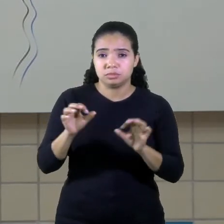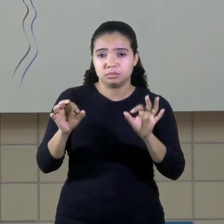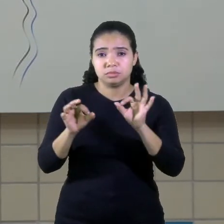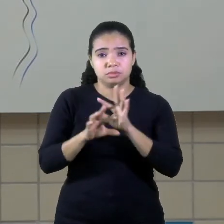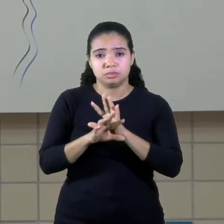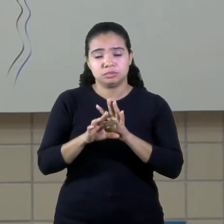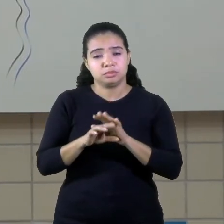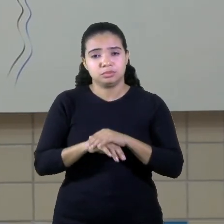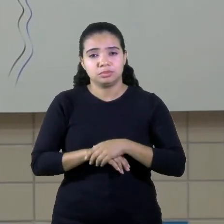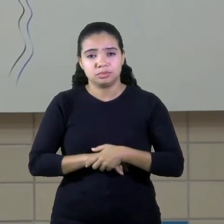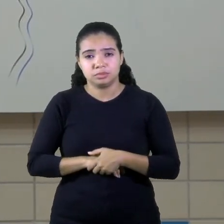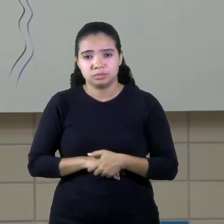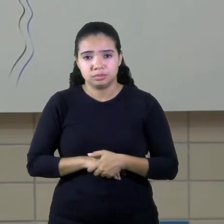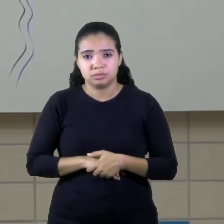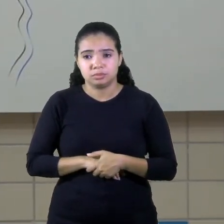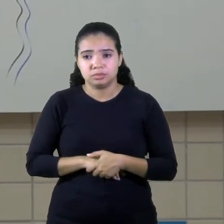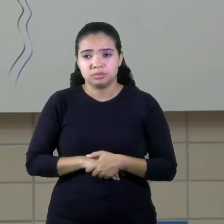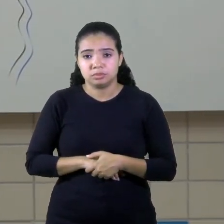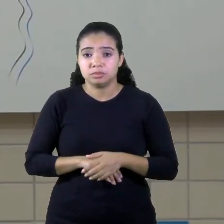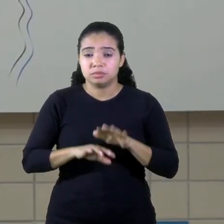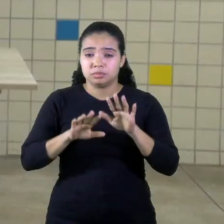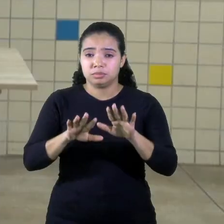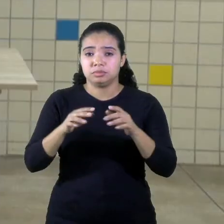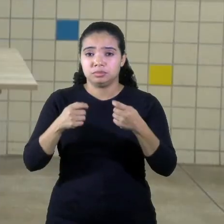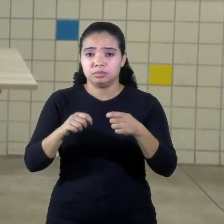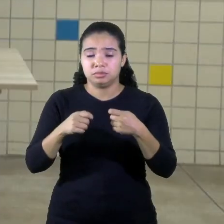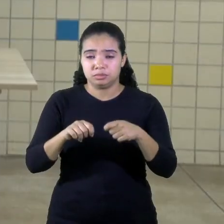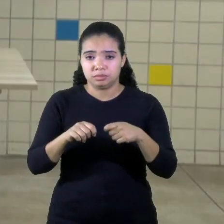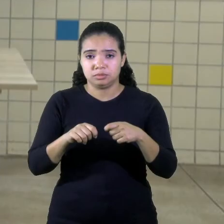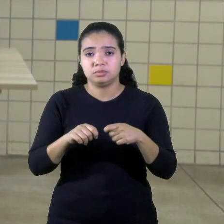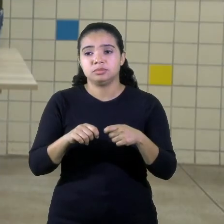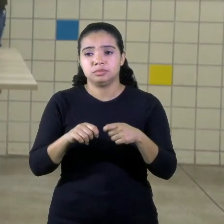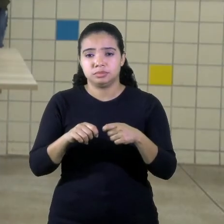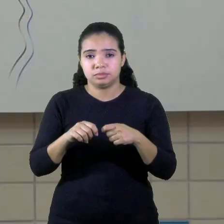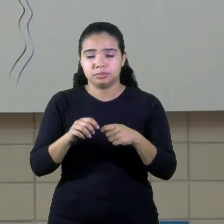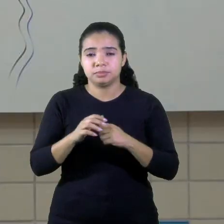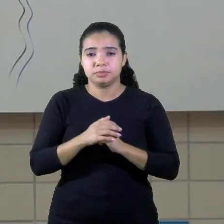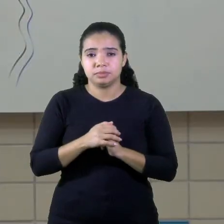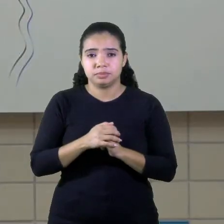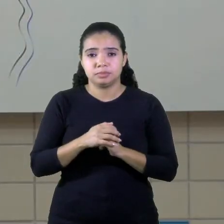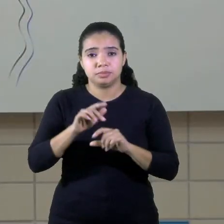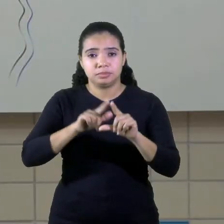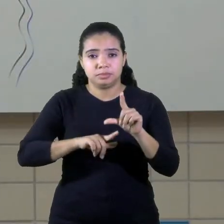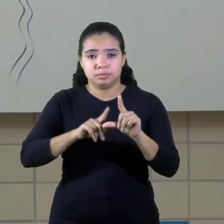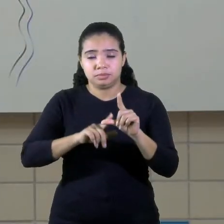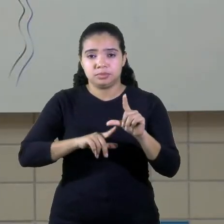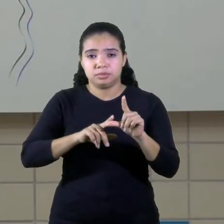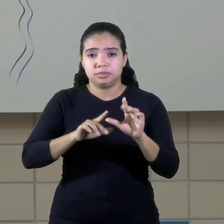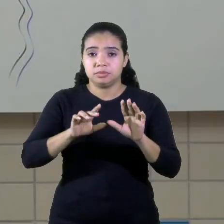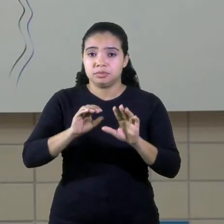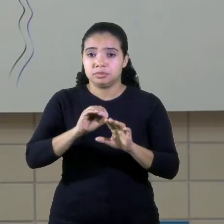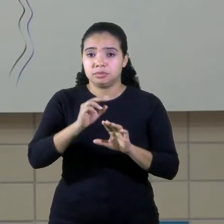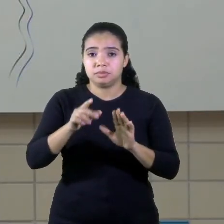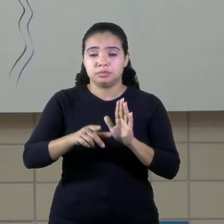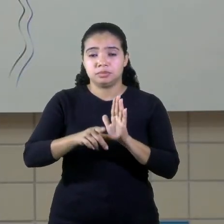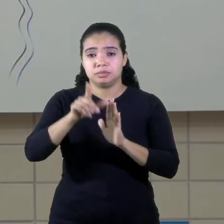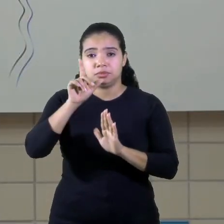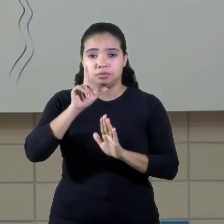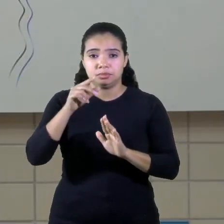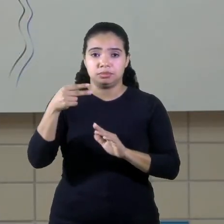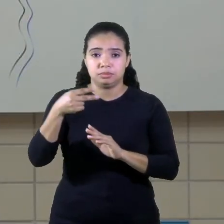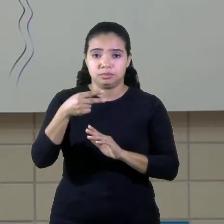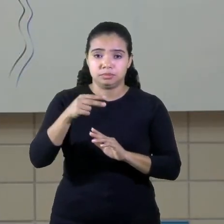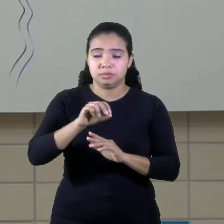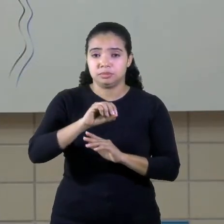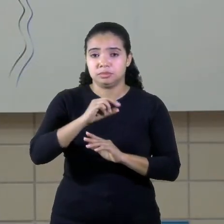para ser terminada. Basta tão somente isolar a letra, ou antes do sinal de igual, ou